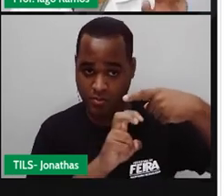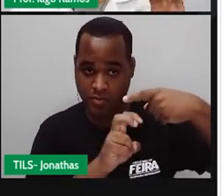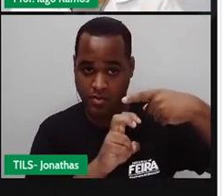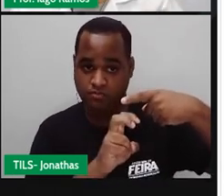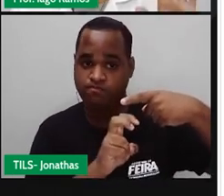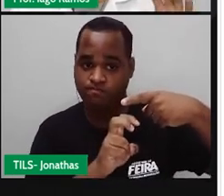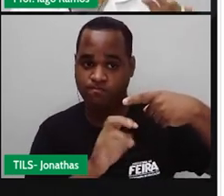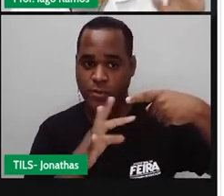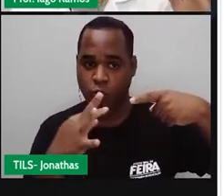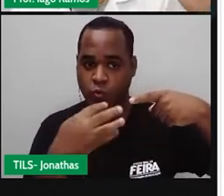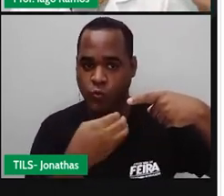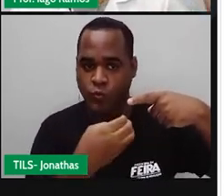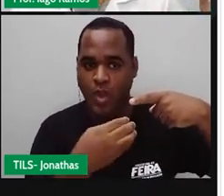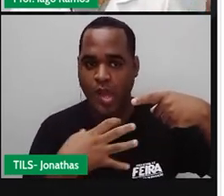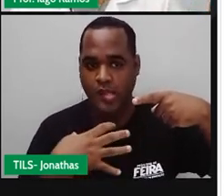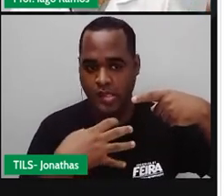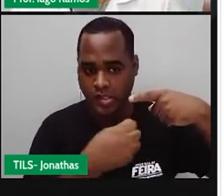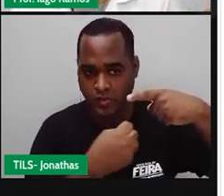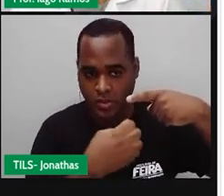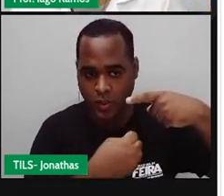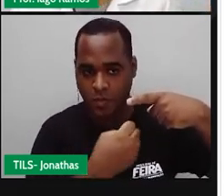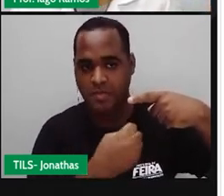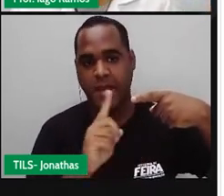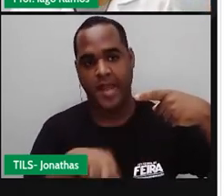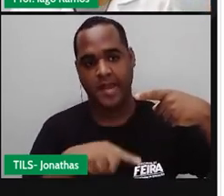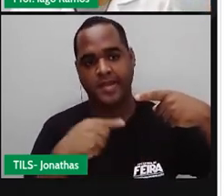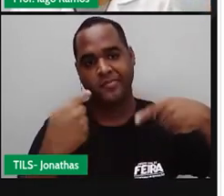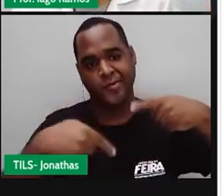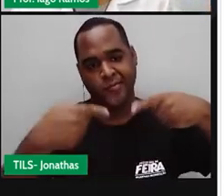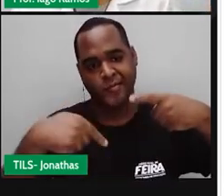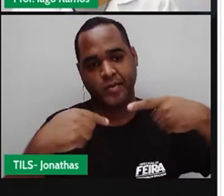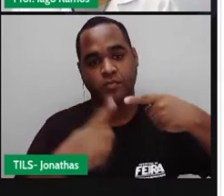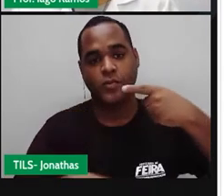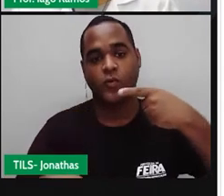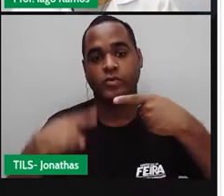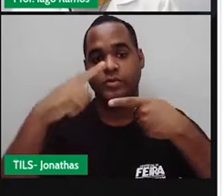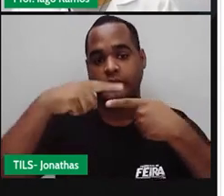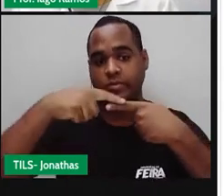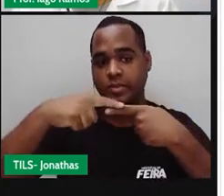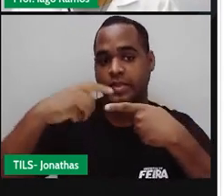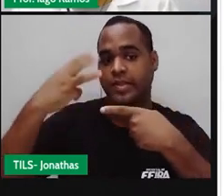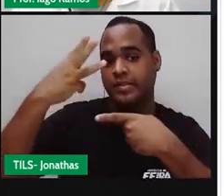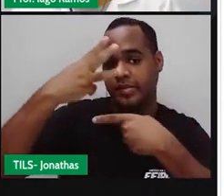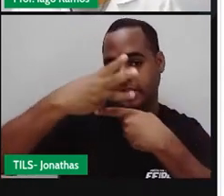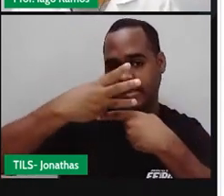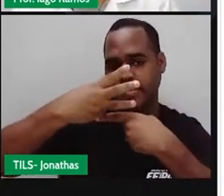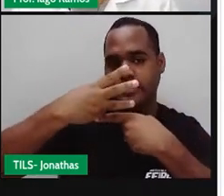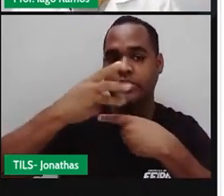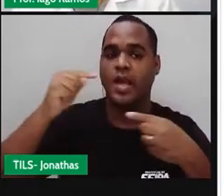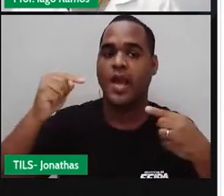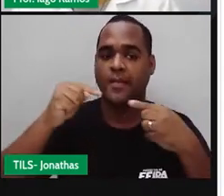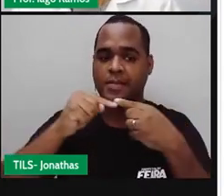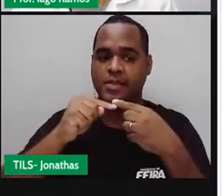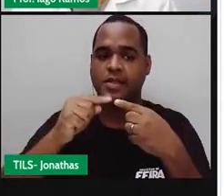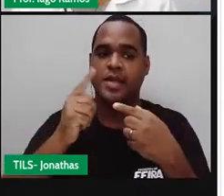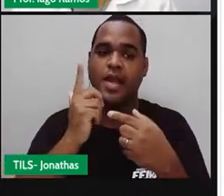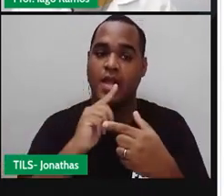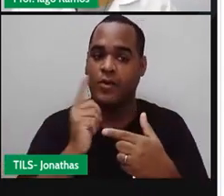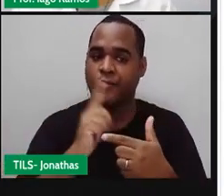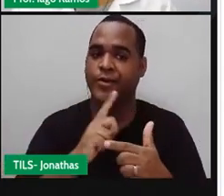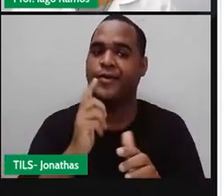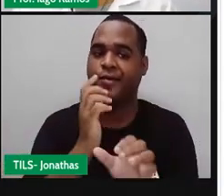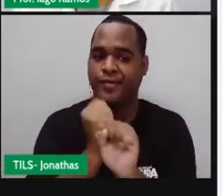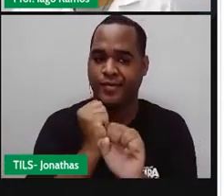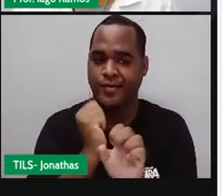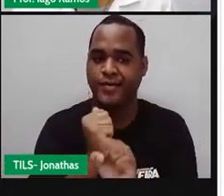cinco é o total de números que foram disputados lá em cima o número três é o total de jogos que a